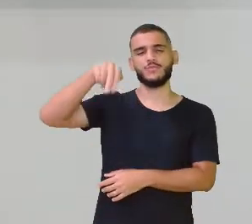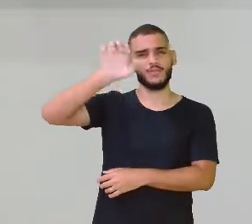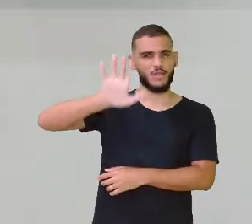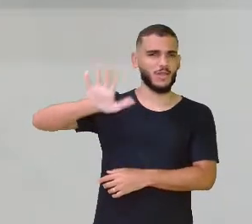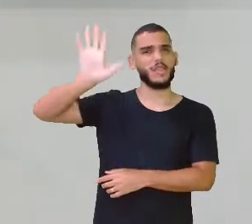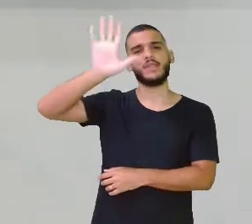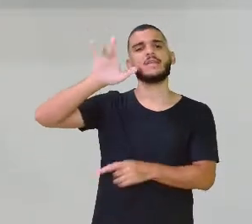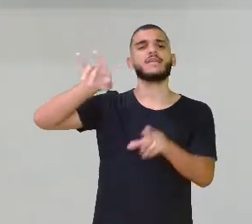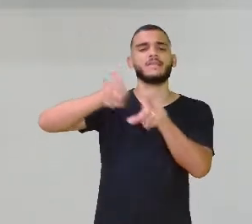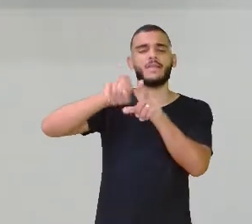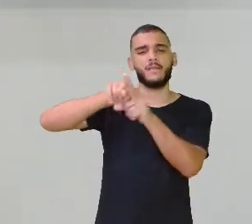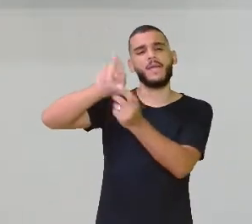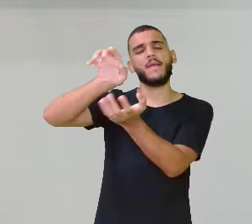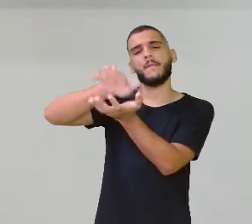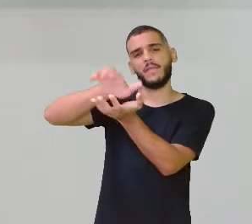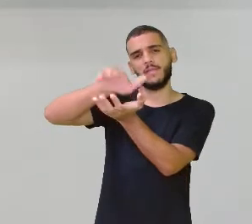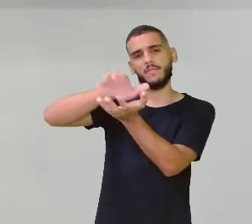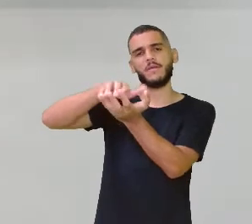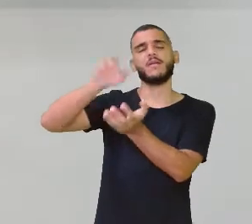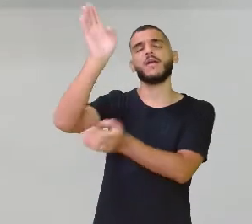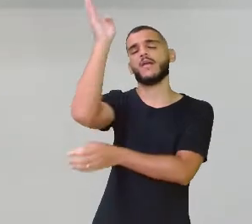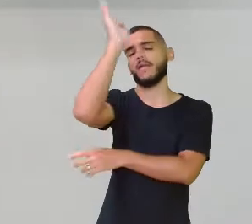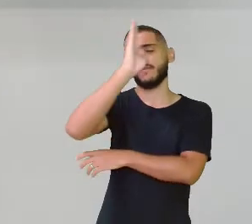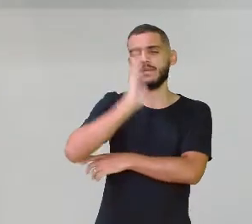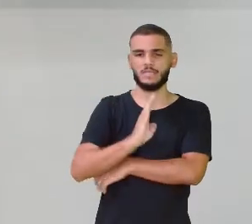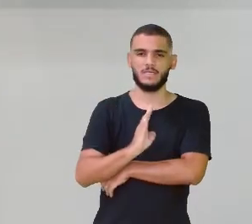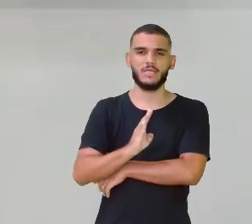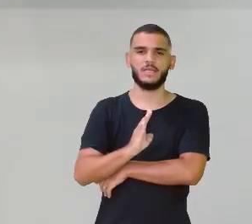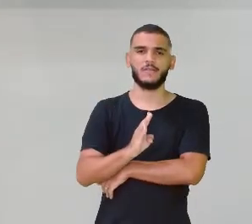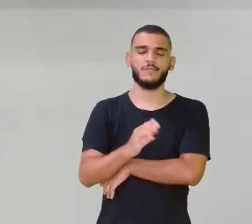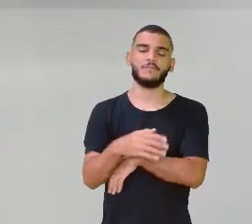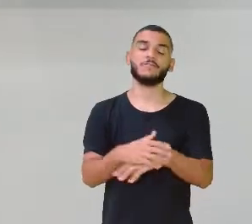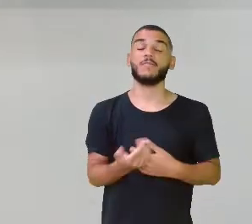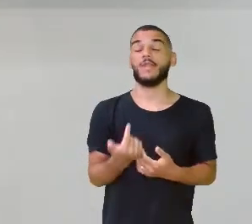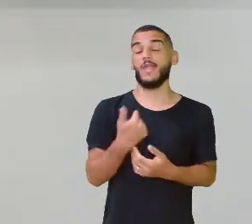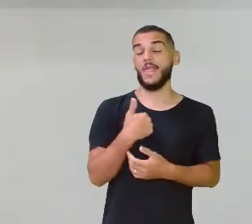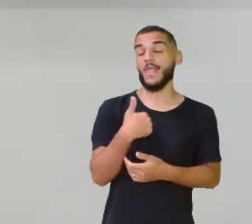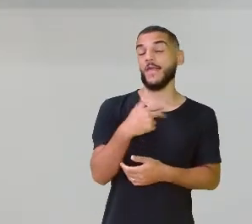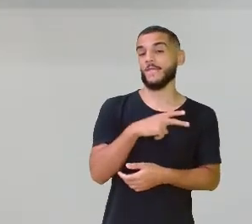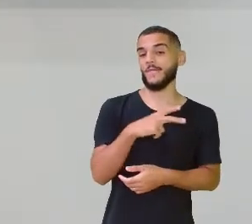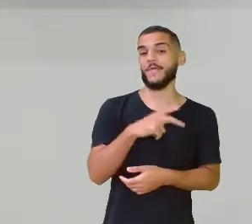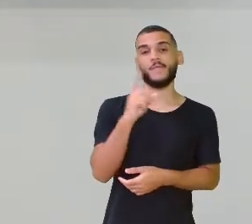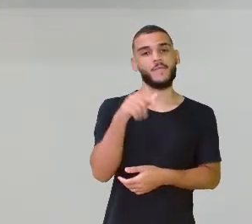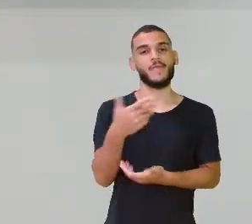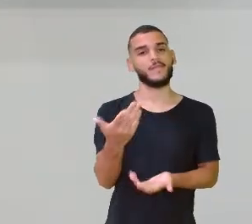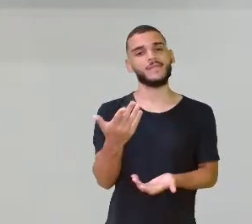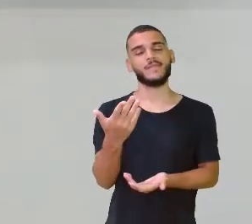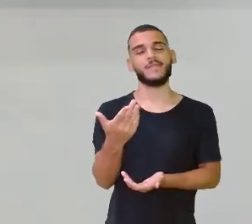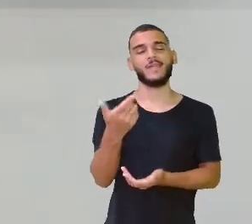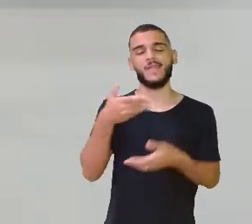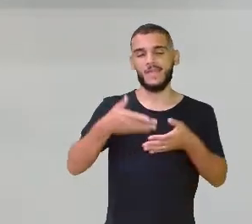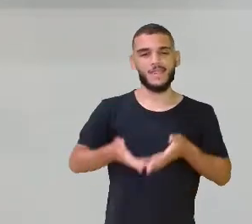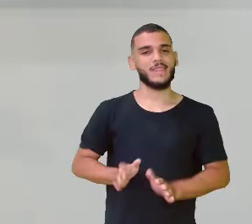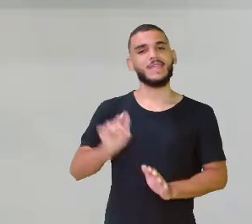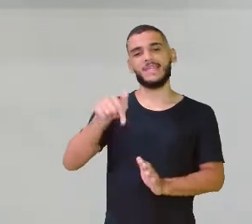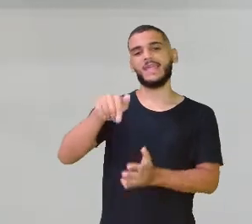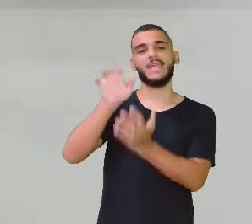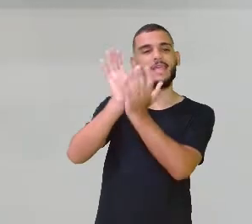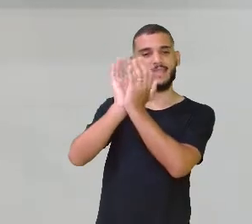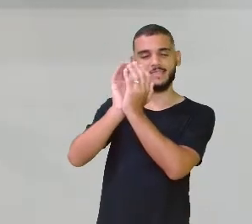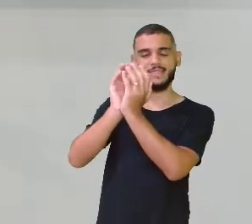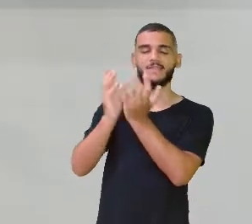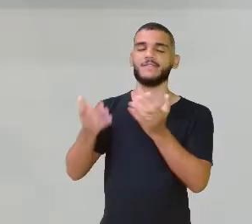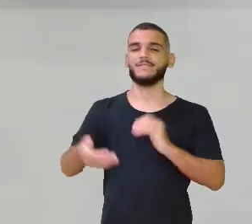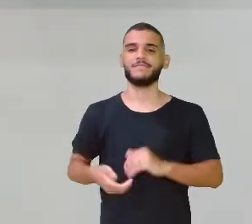somos pernambucanos, nós somos brasileiros e eu, particularmente, sou recifense. Mas eu não sei qual foi a cidade que